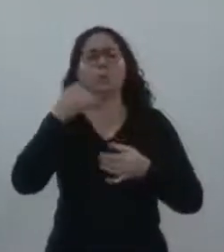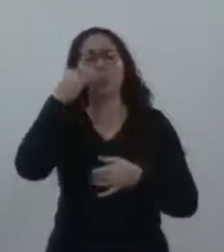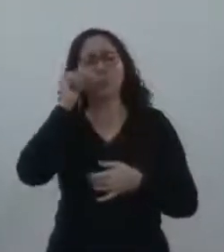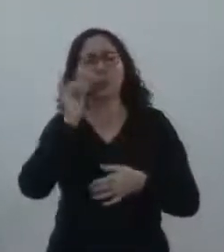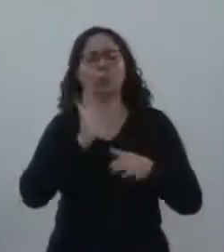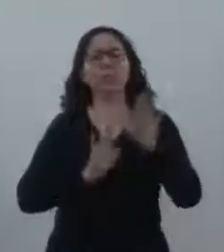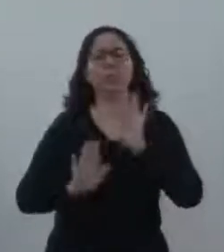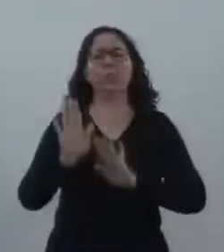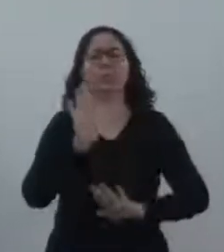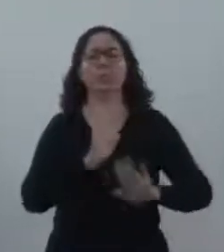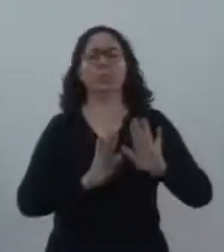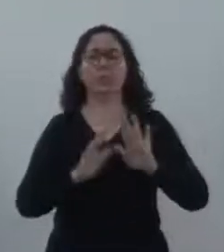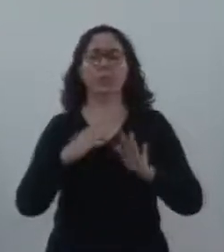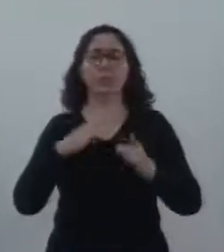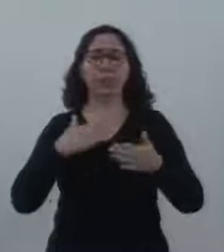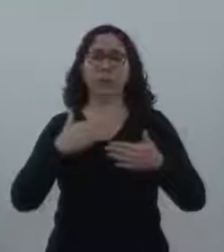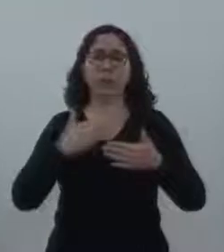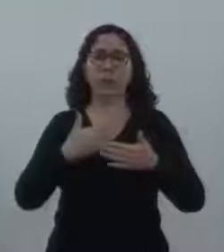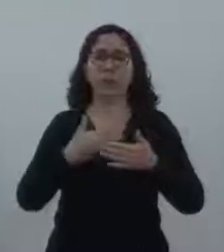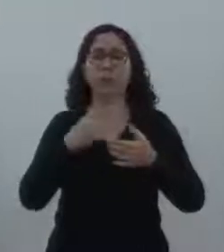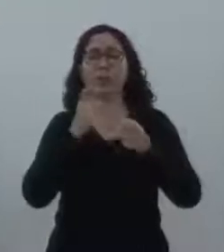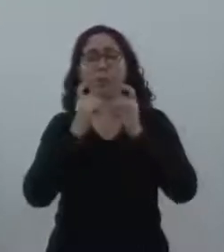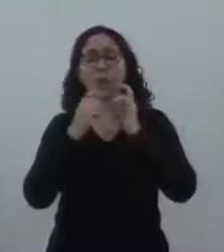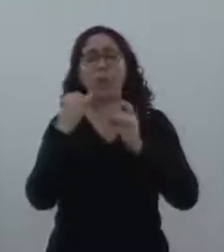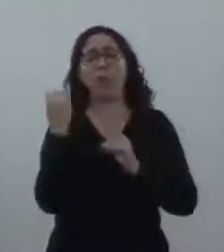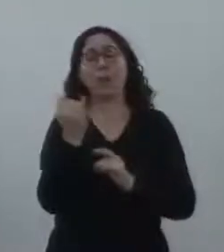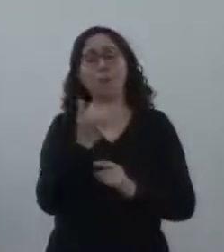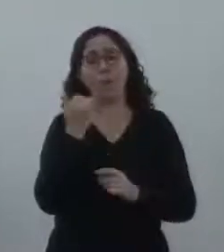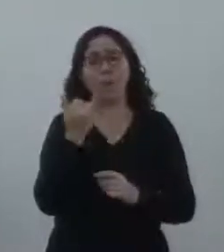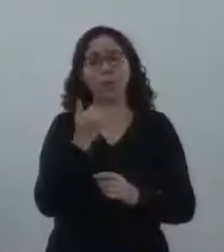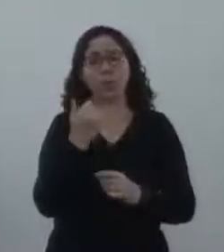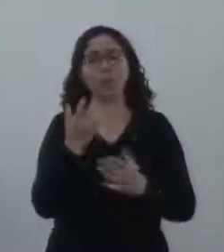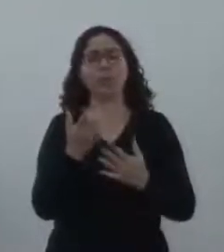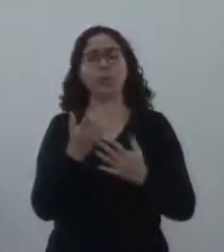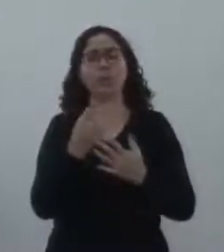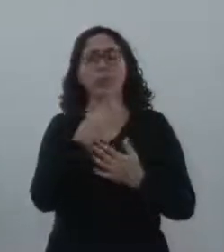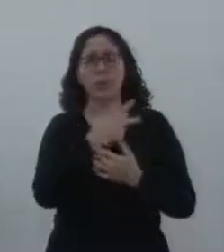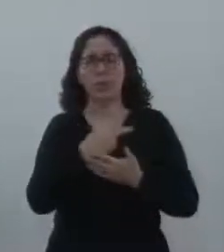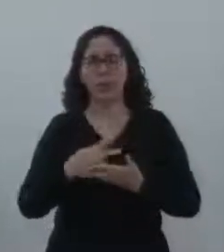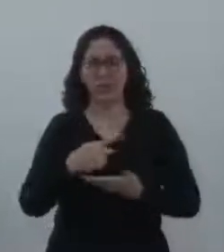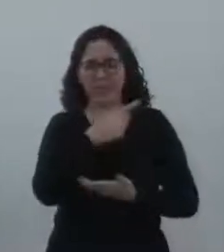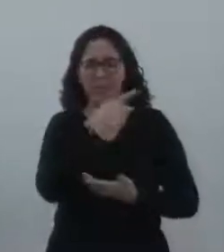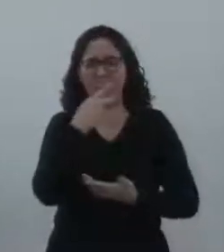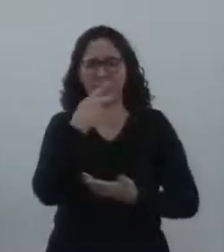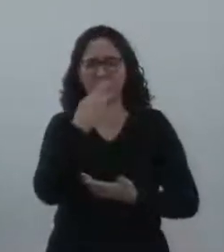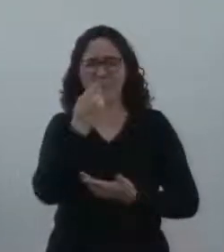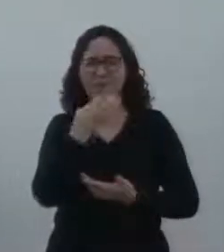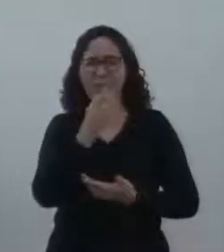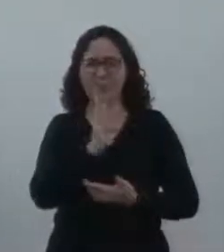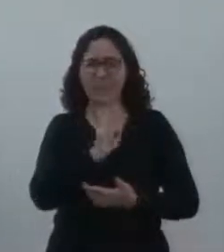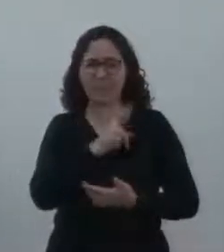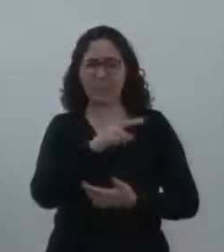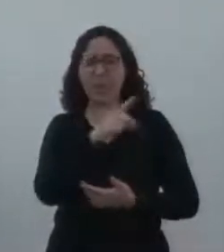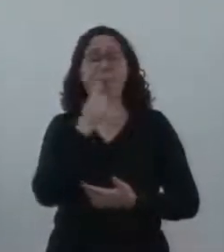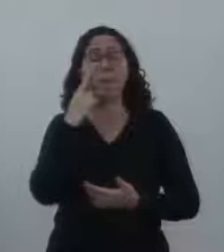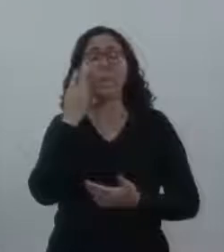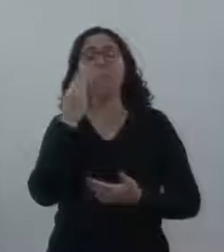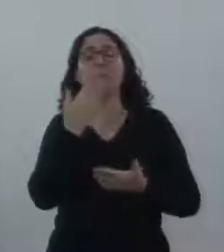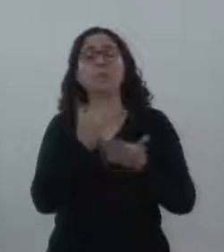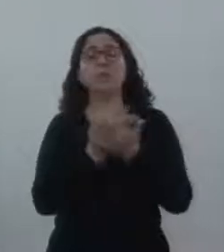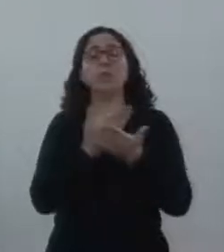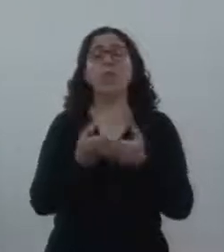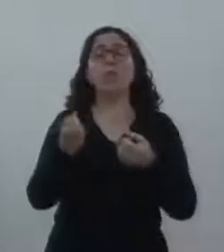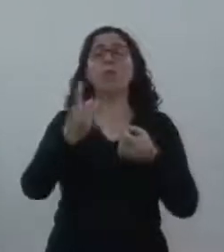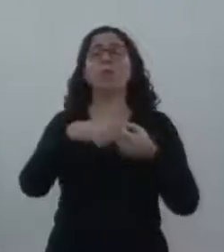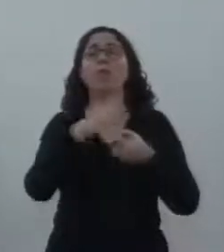portar. Se aproximam algumas discussões importantíssimas, o presidente lembrou bem, como é que a gente vai cuidar da escola, e quando a gente